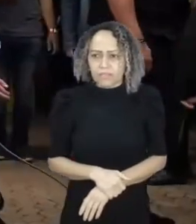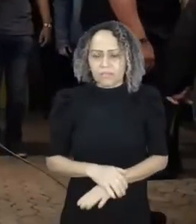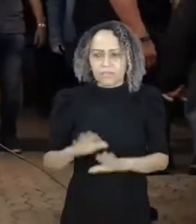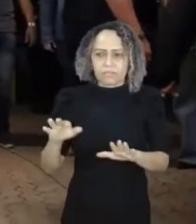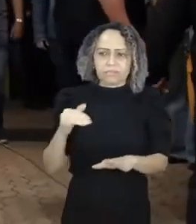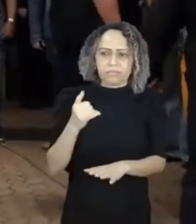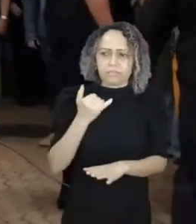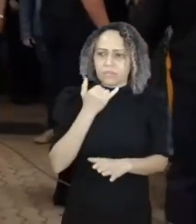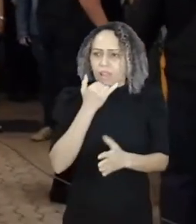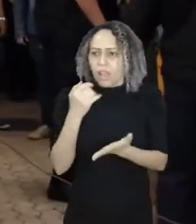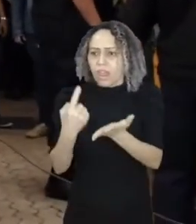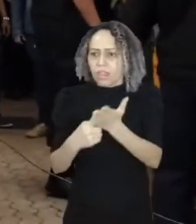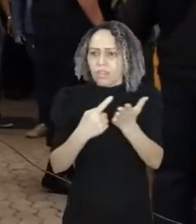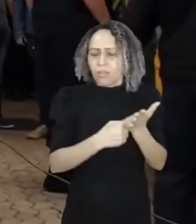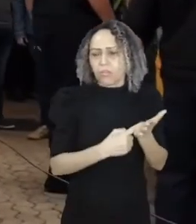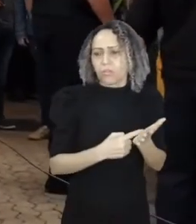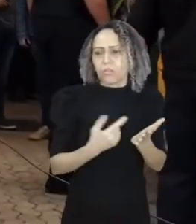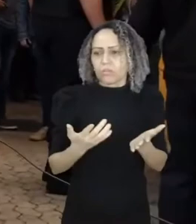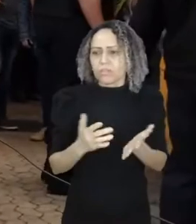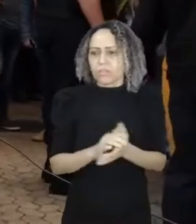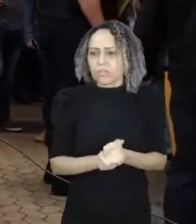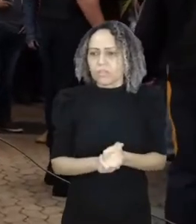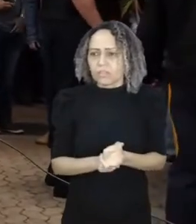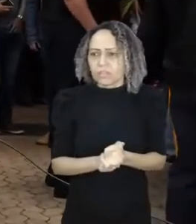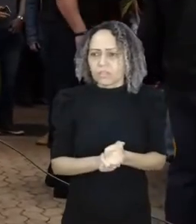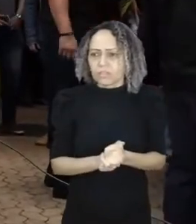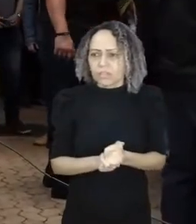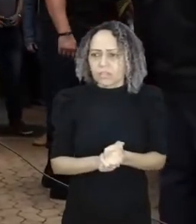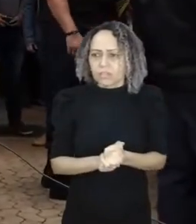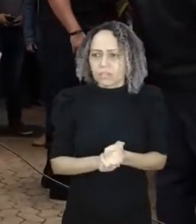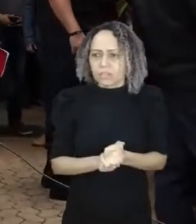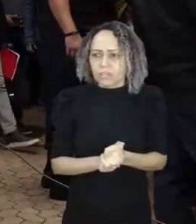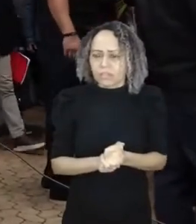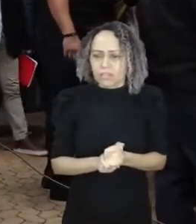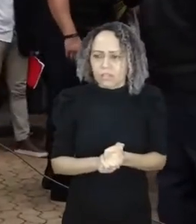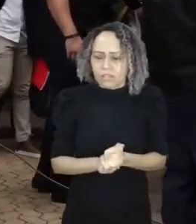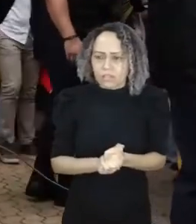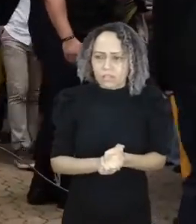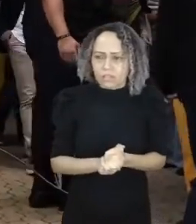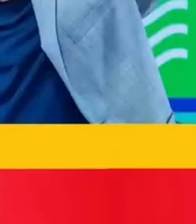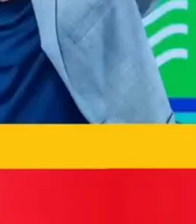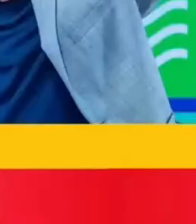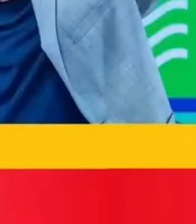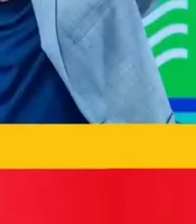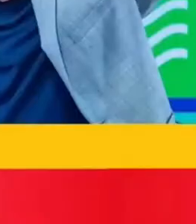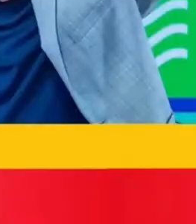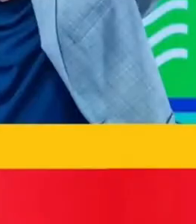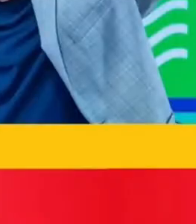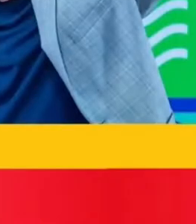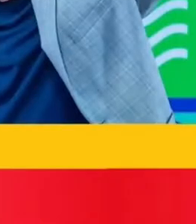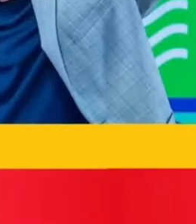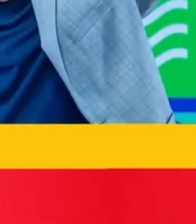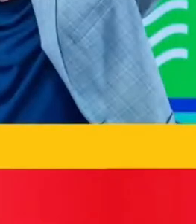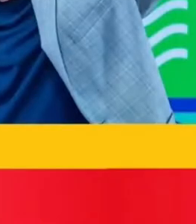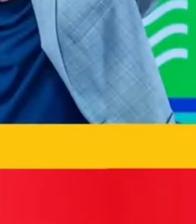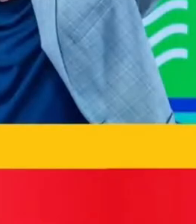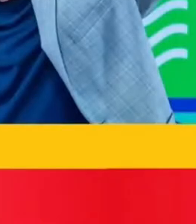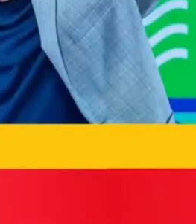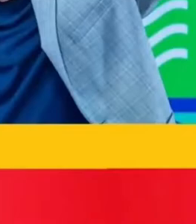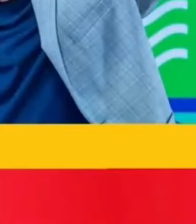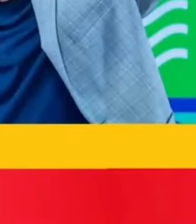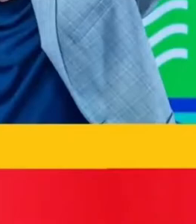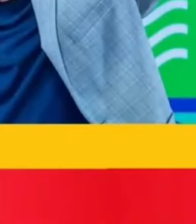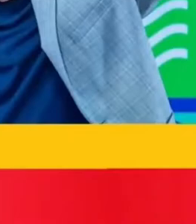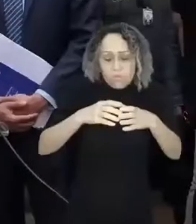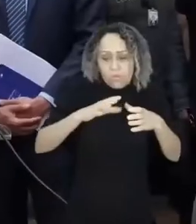isso. O que pode ser feito? Várias categorias... É isso que nós estamos discutindo com a área técnica. Não posso te informar